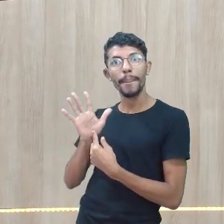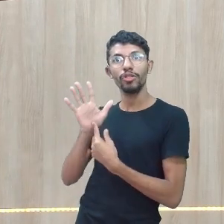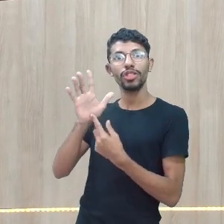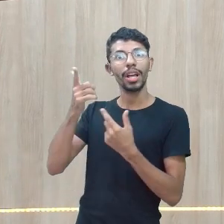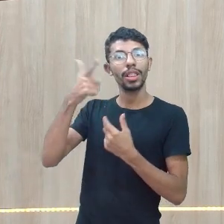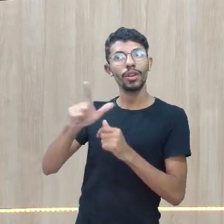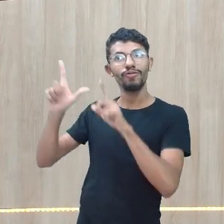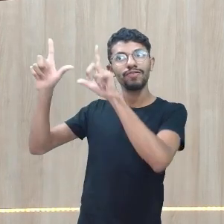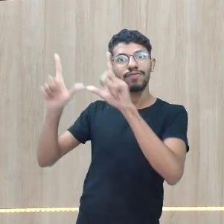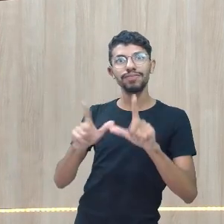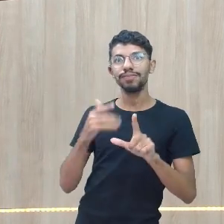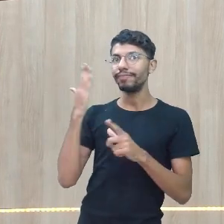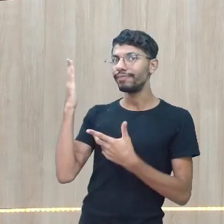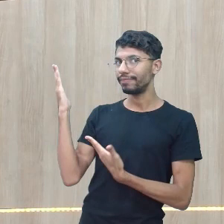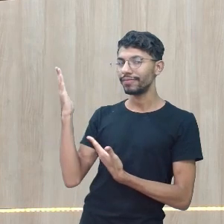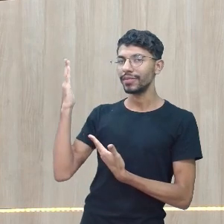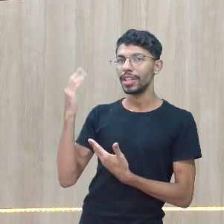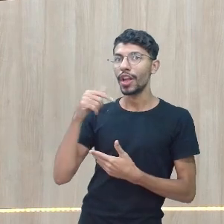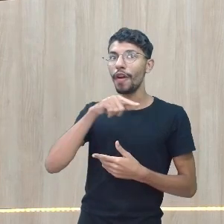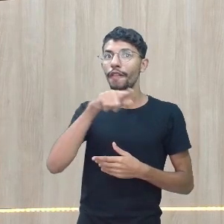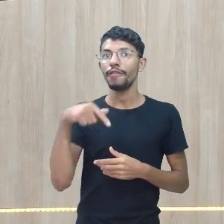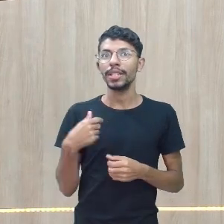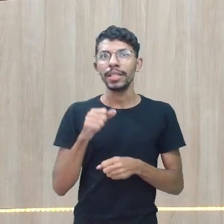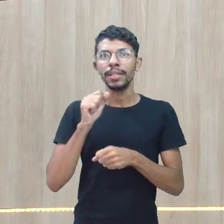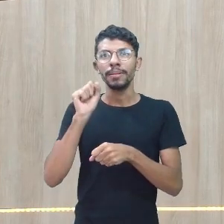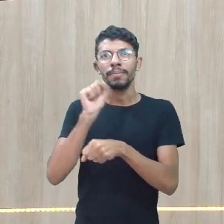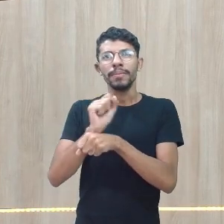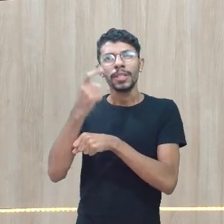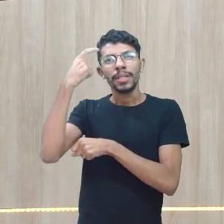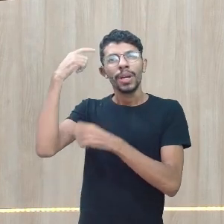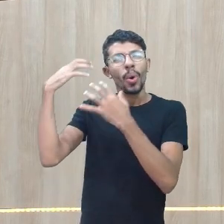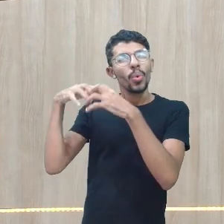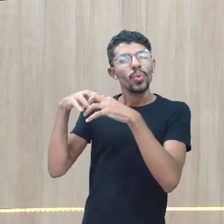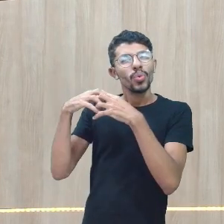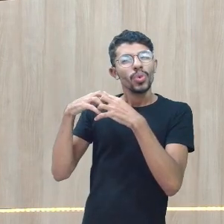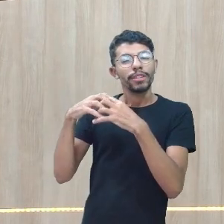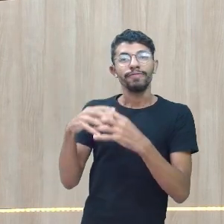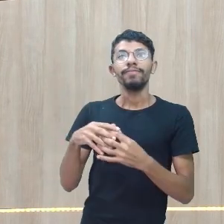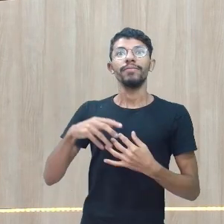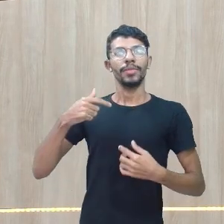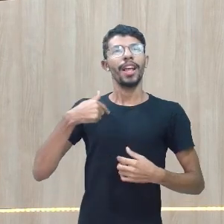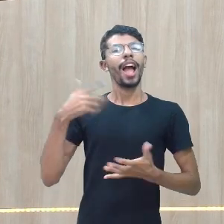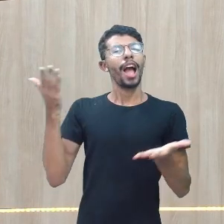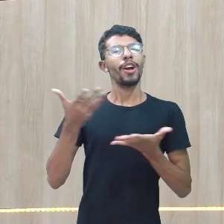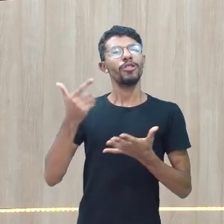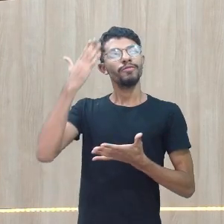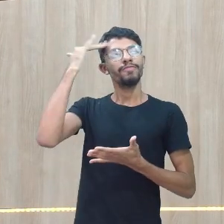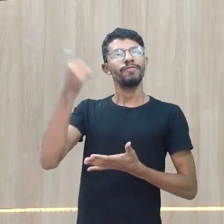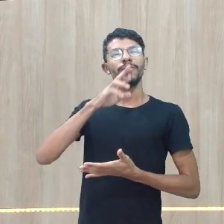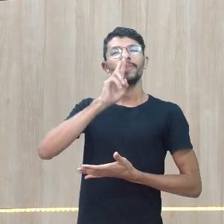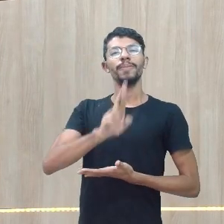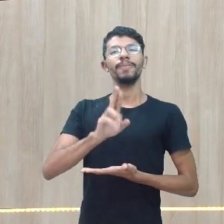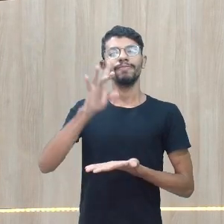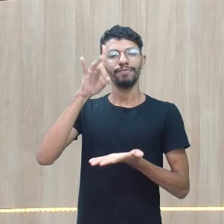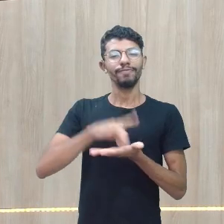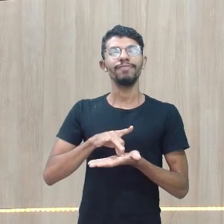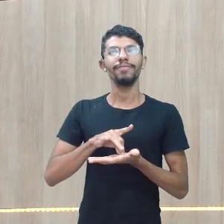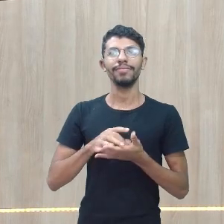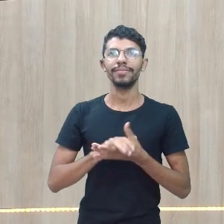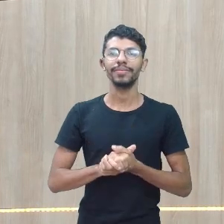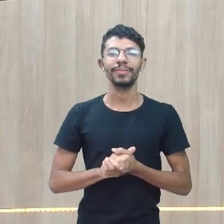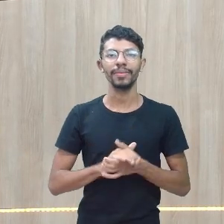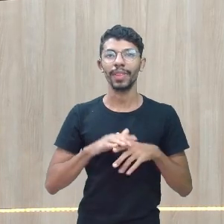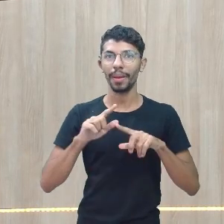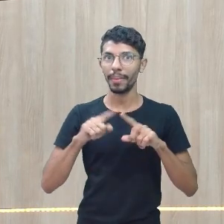que vocês parem e digam, agora eu sei responder. Agora eu tenho segurança em responder. Legal, não é, pessoal? Mas vamos